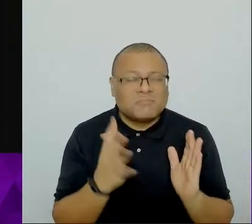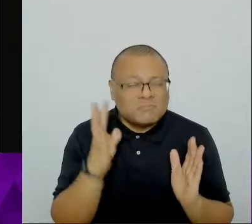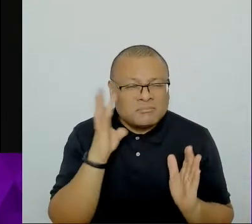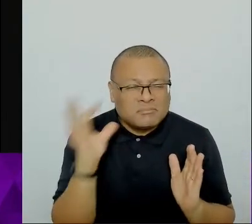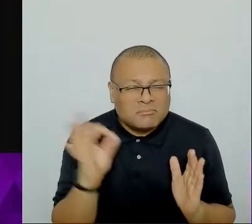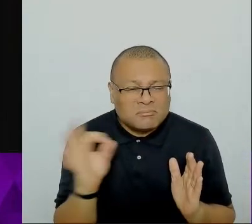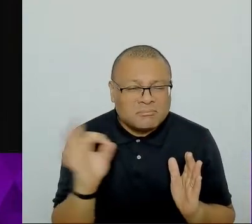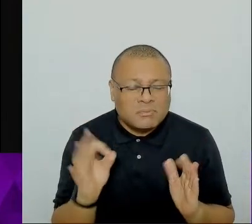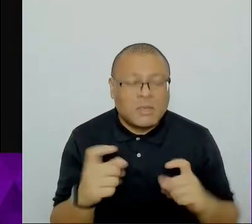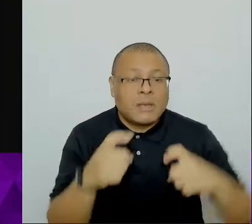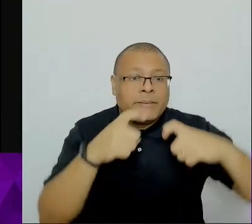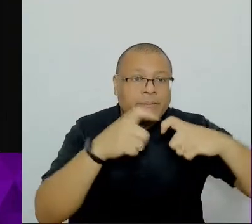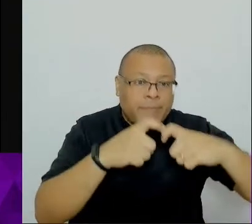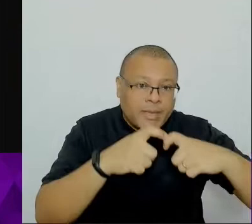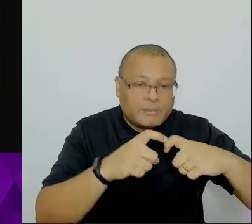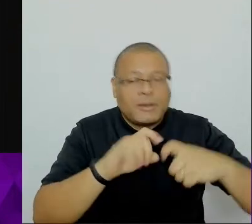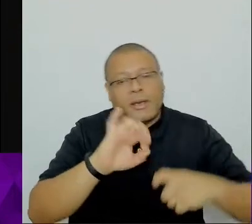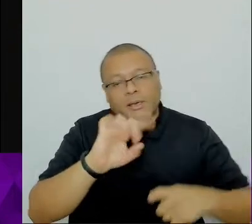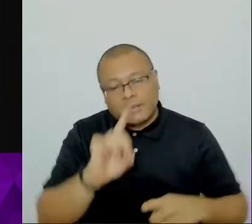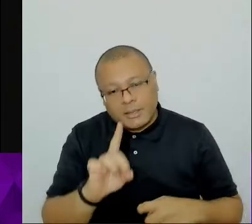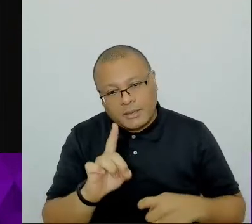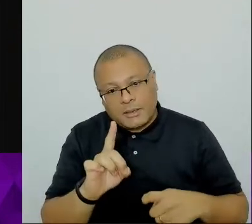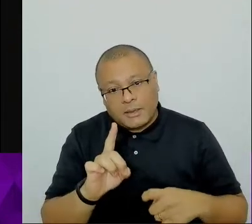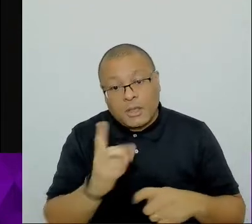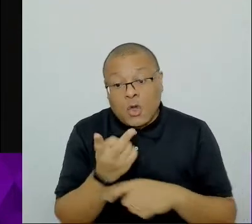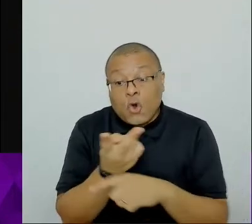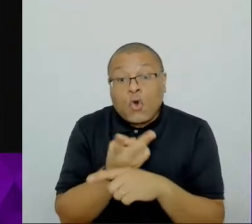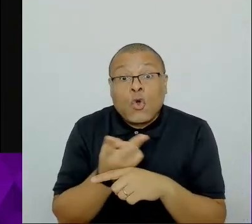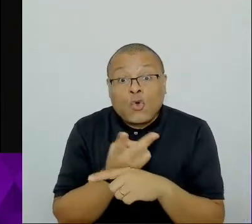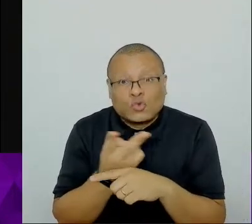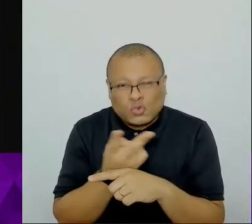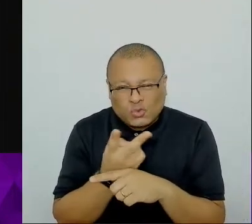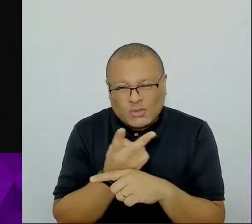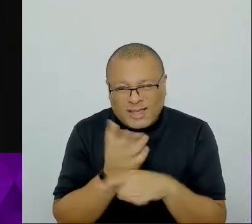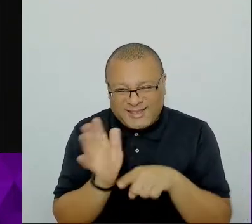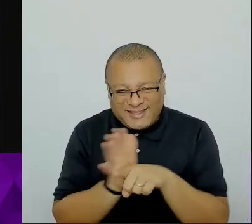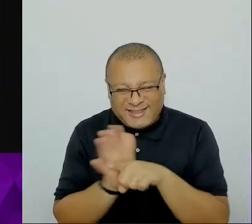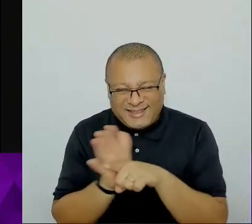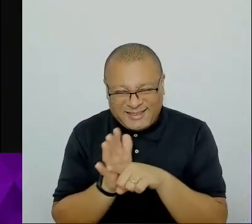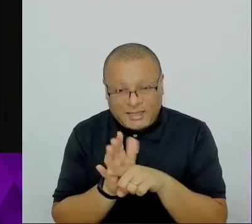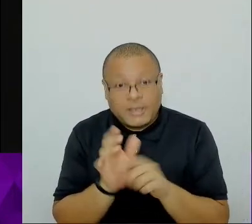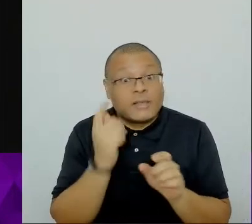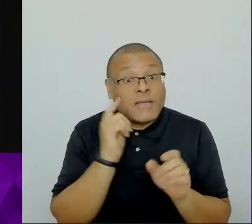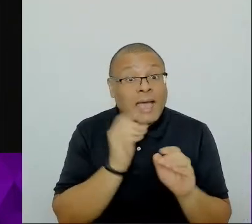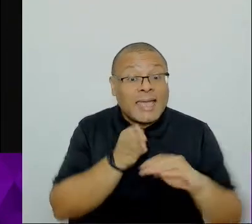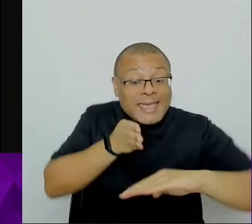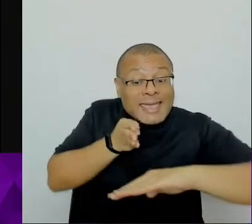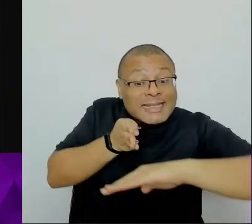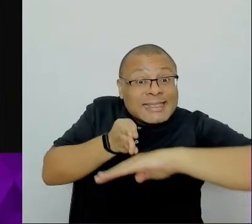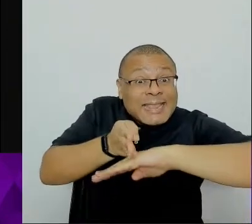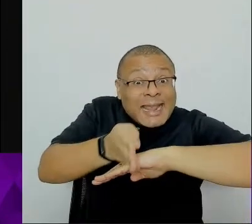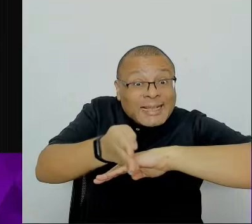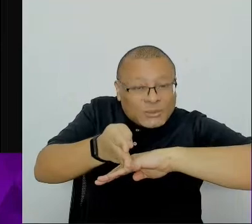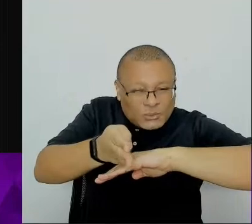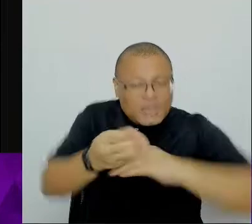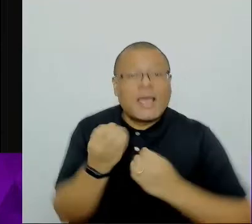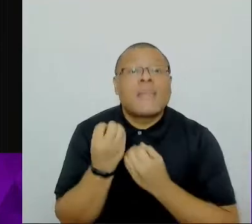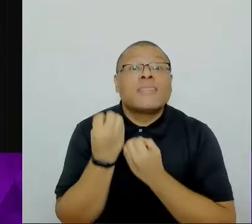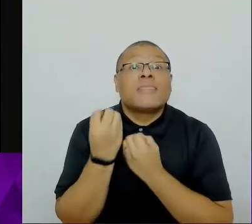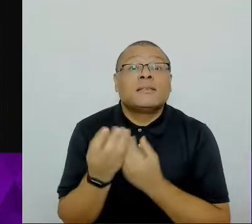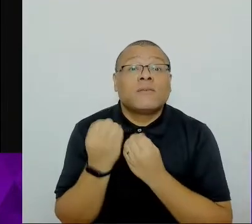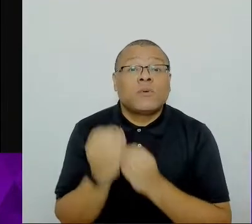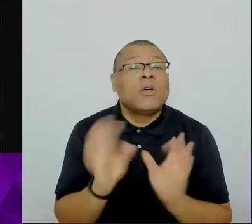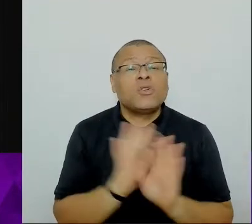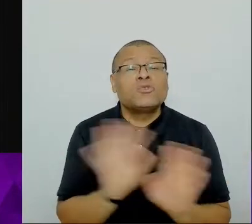coloca médico, ID, consulta marcada, ID, é fácil ver que ele está caminhando por dentro do recurso médico. Se a gente colocasse,